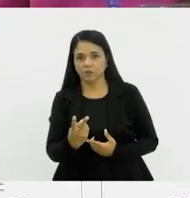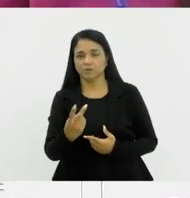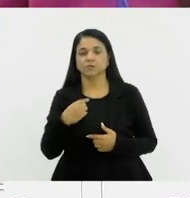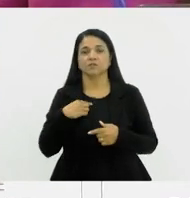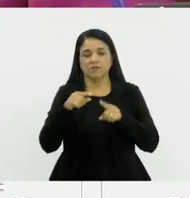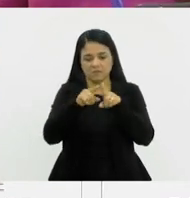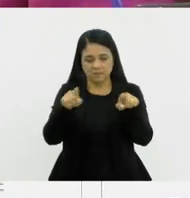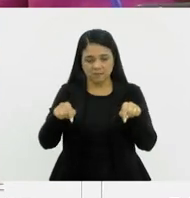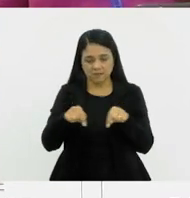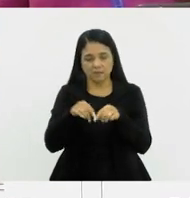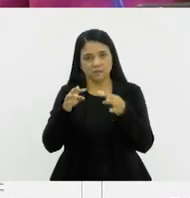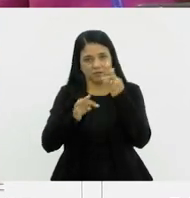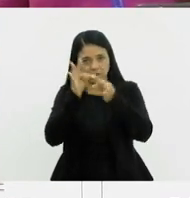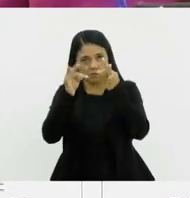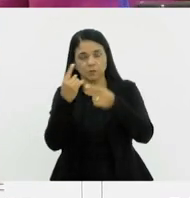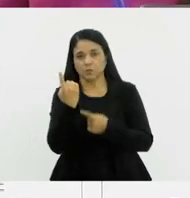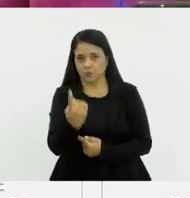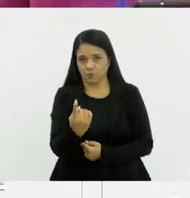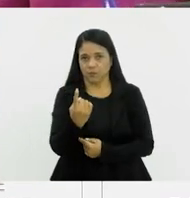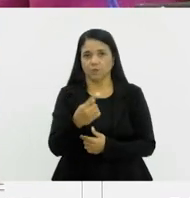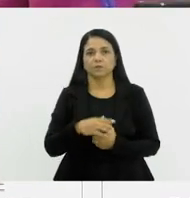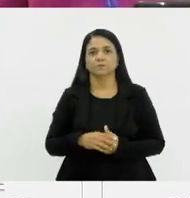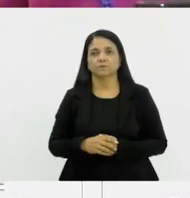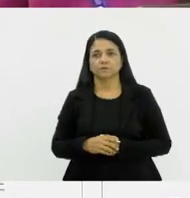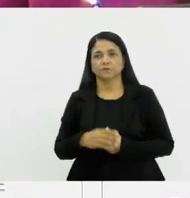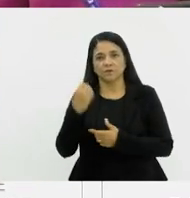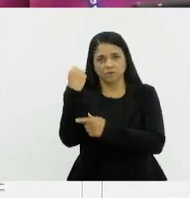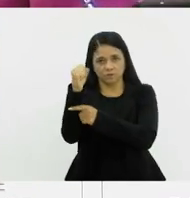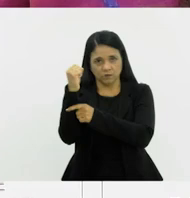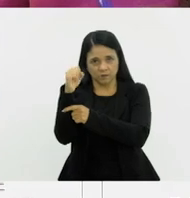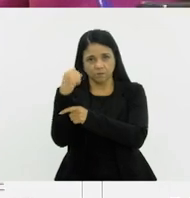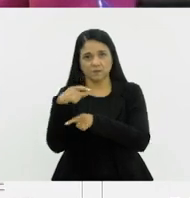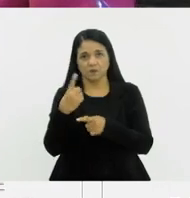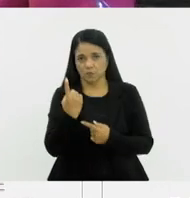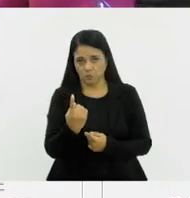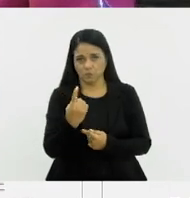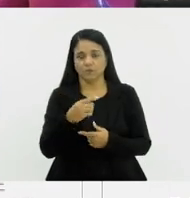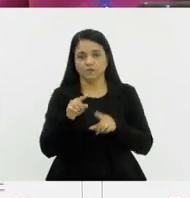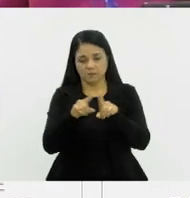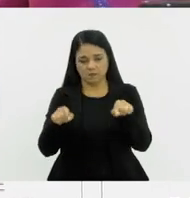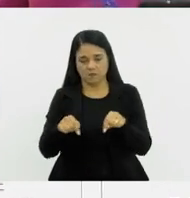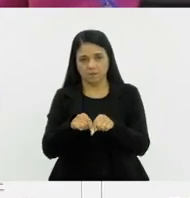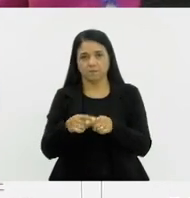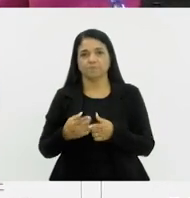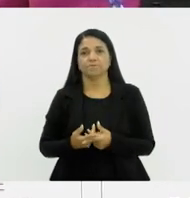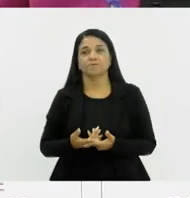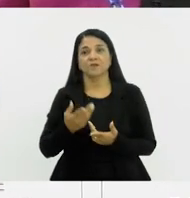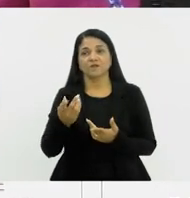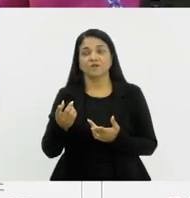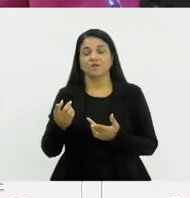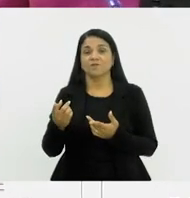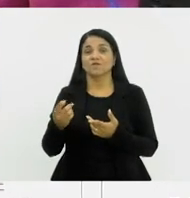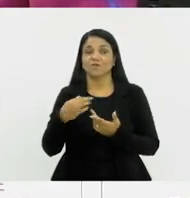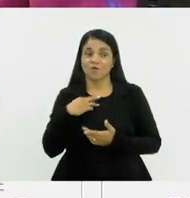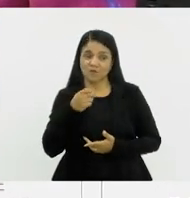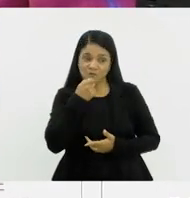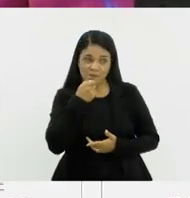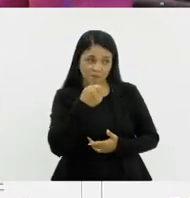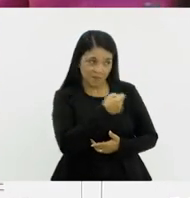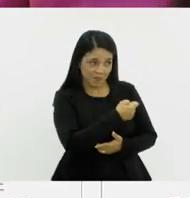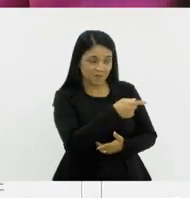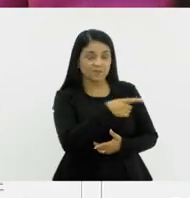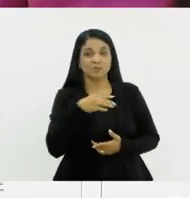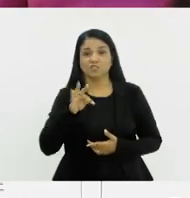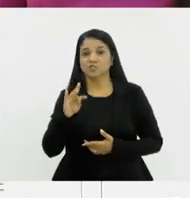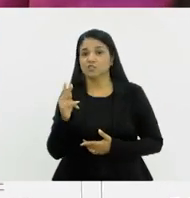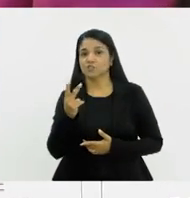um. Isso vai... Pode continuar, doutor deputado? Sim, depois vou devolver para o doutor Tiago. Tá. Quando o senhor falou